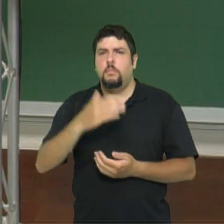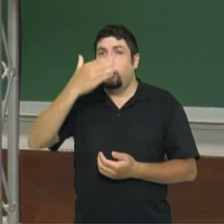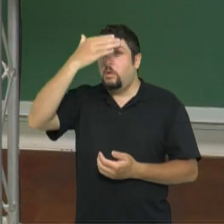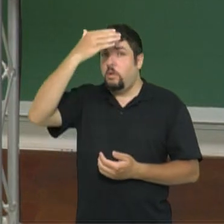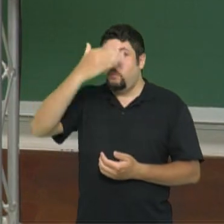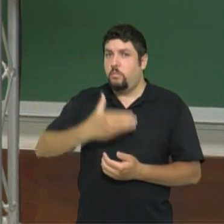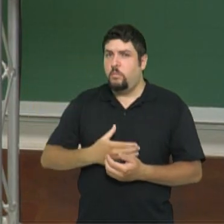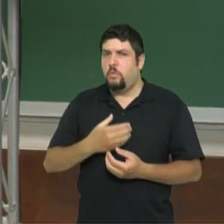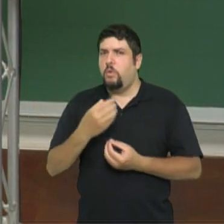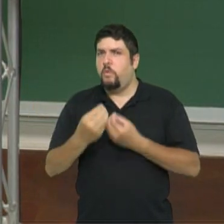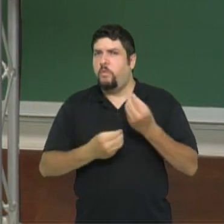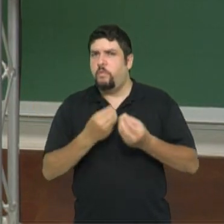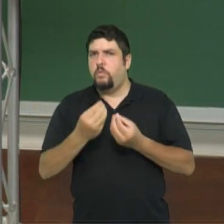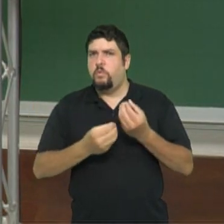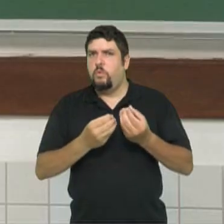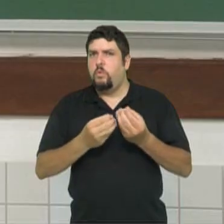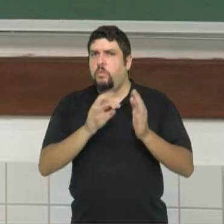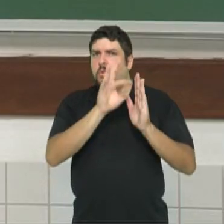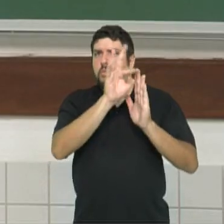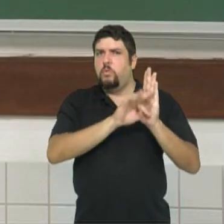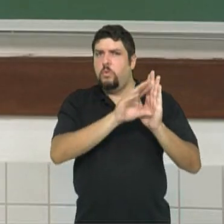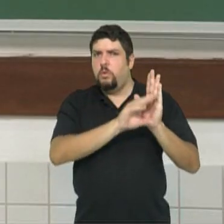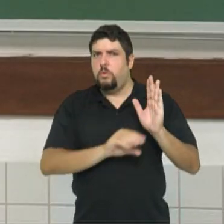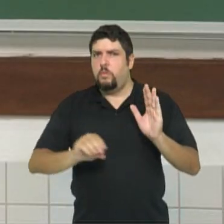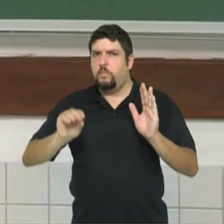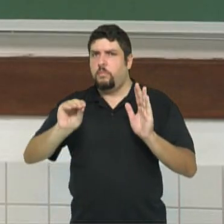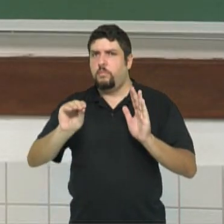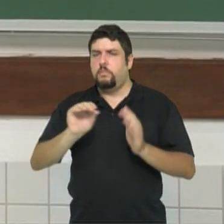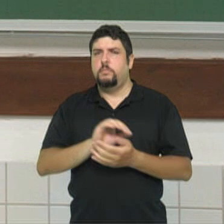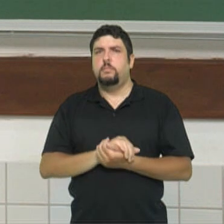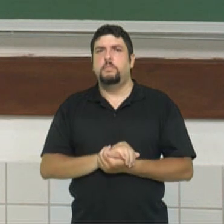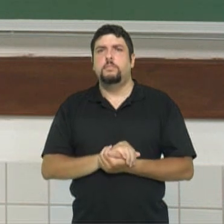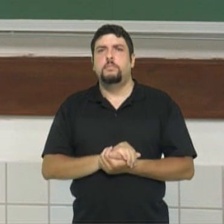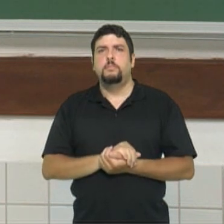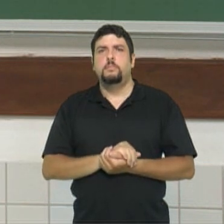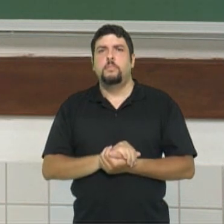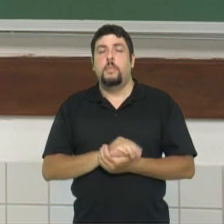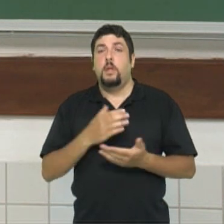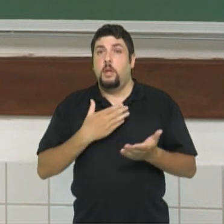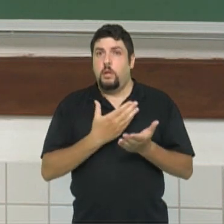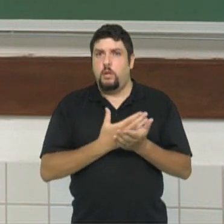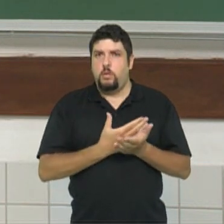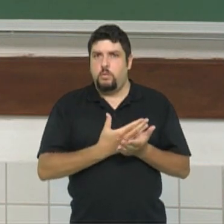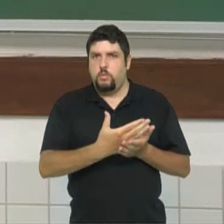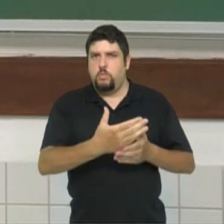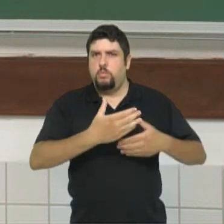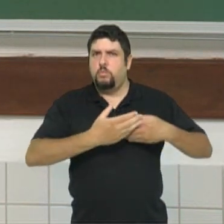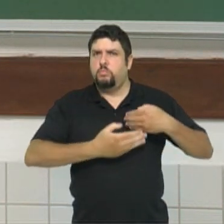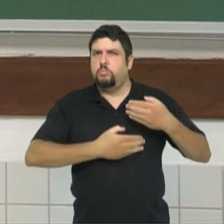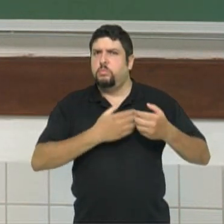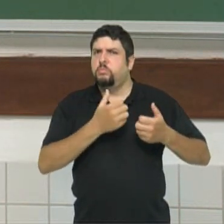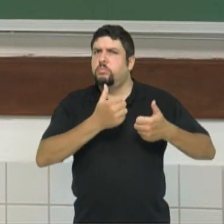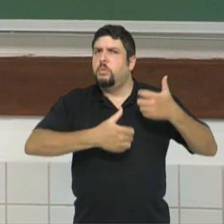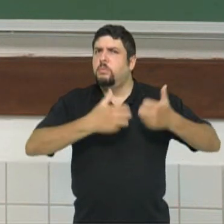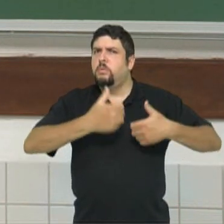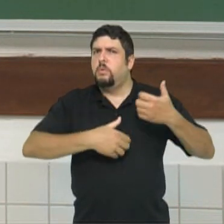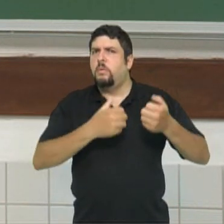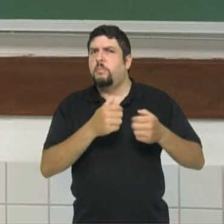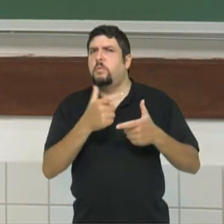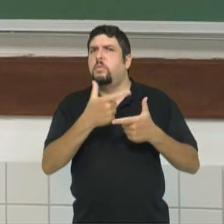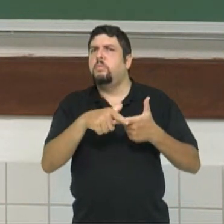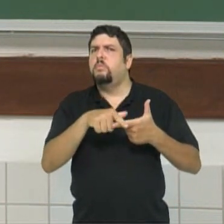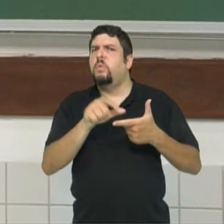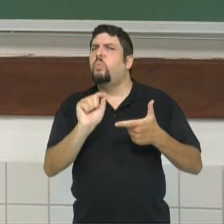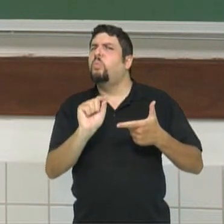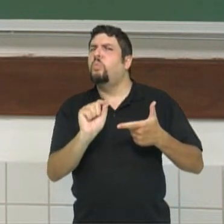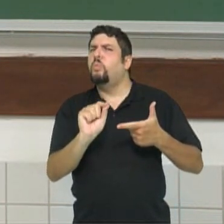com passagens do texto. Vamos lá então, a Ana Clara já começou ali a introdução dela apontando um problema. Que problema é